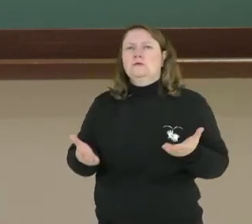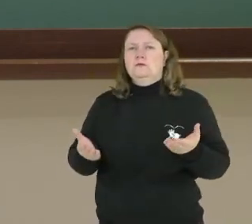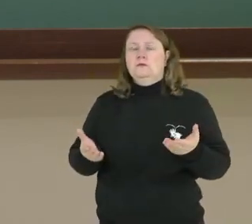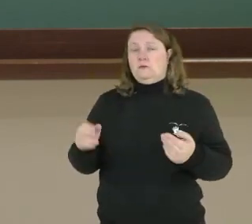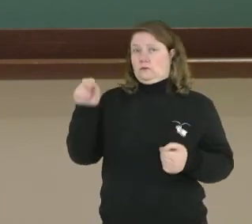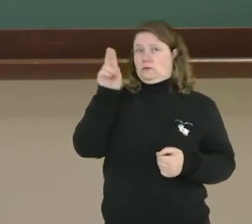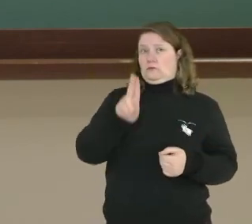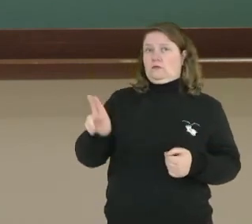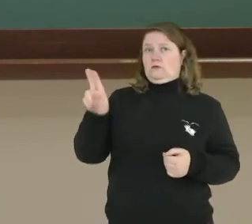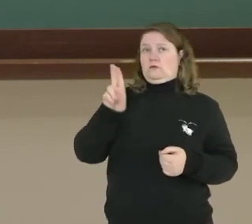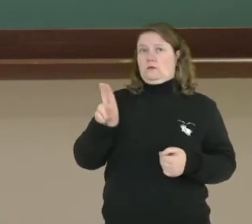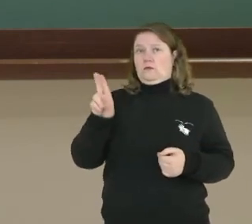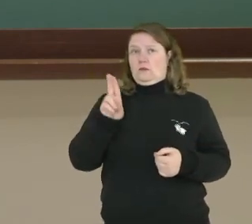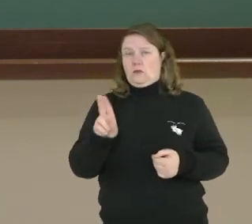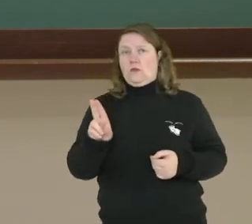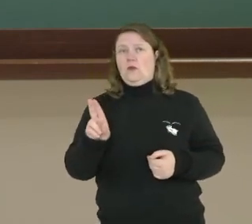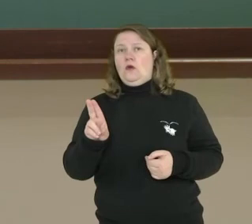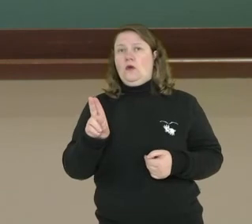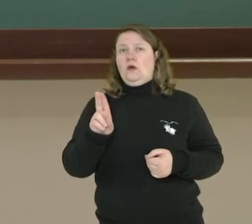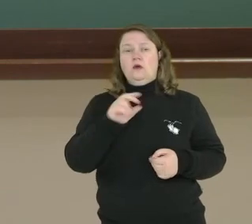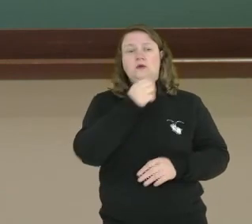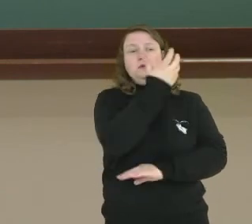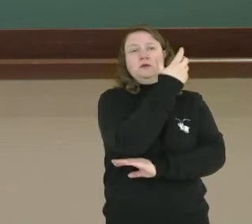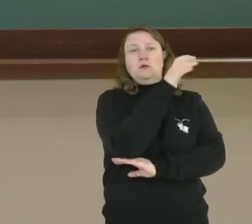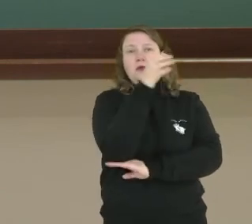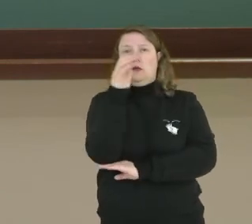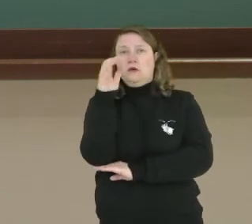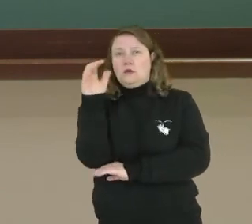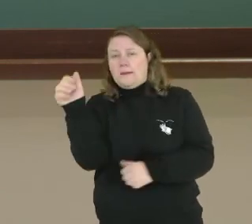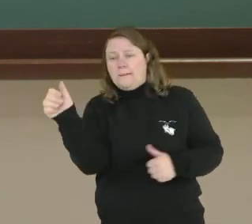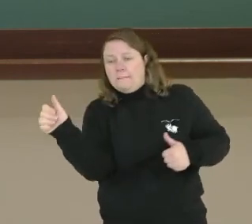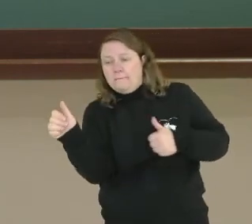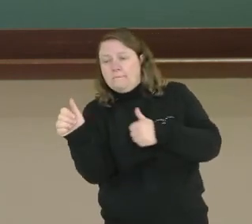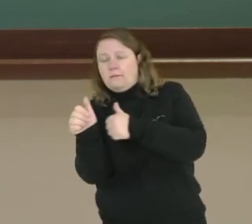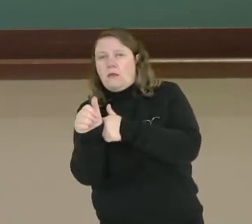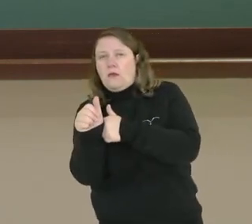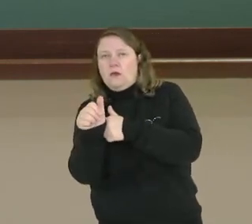uso, né, dos recursos da floresta atlântica, principalmente,